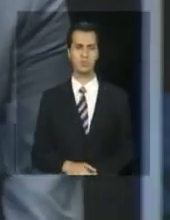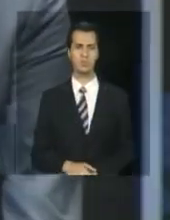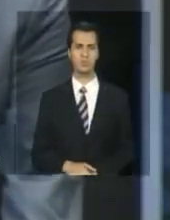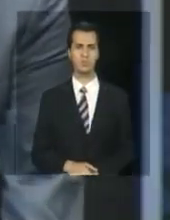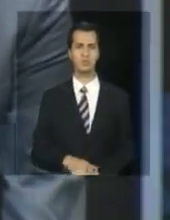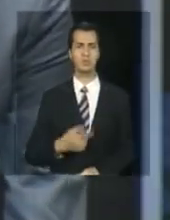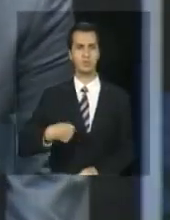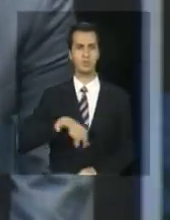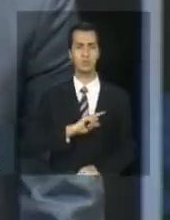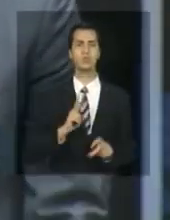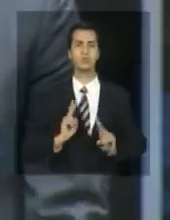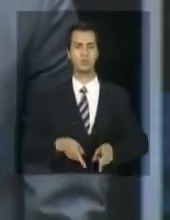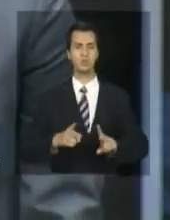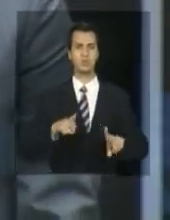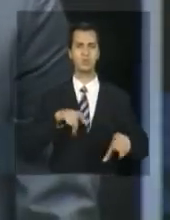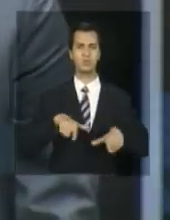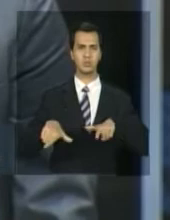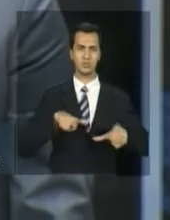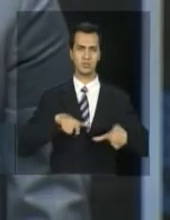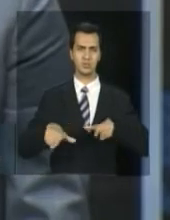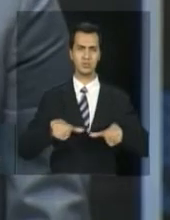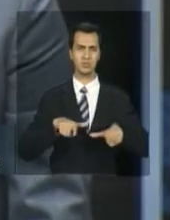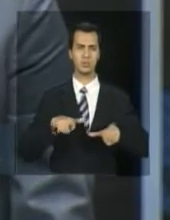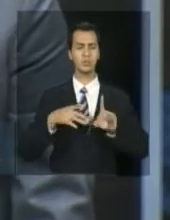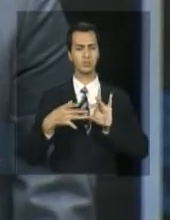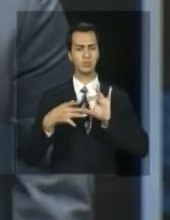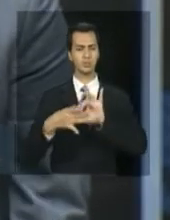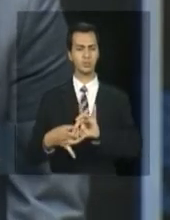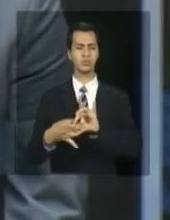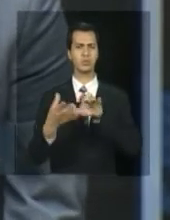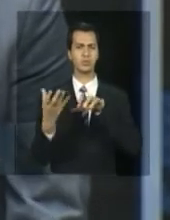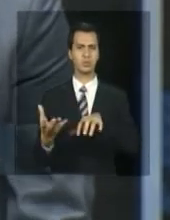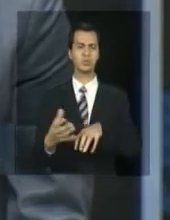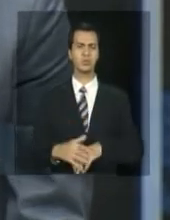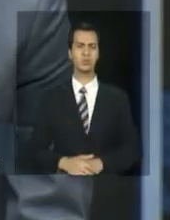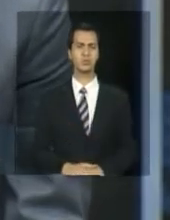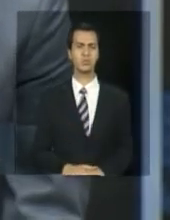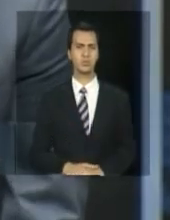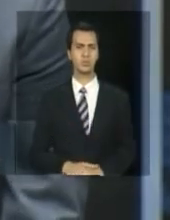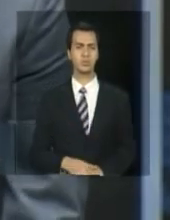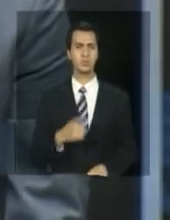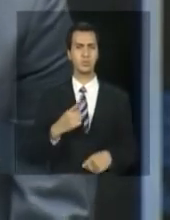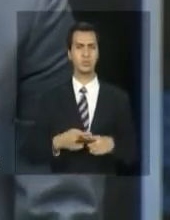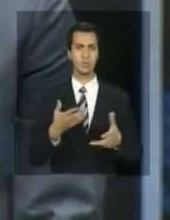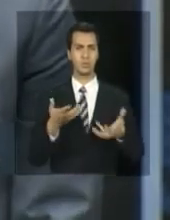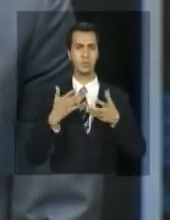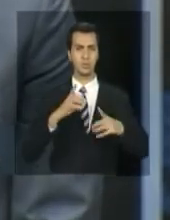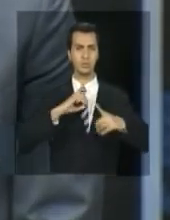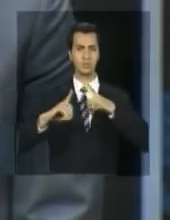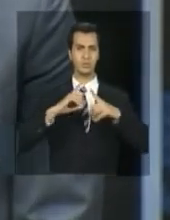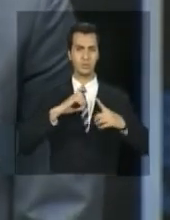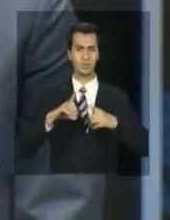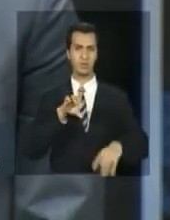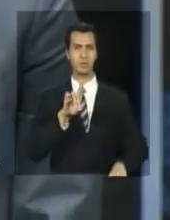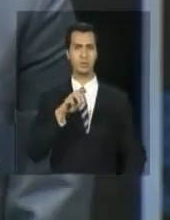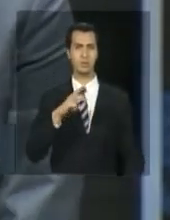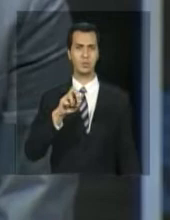Continuaremos trabalhando em conjunto com esta Casa para, através do debate